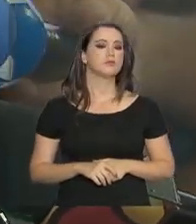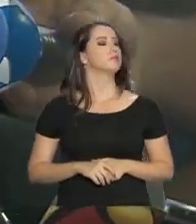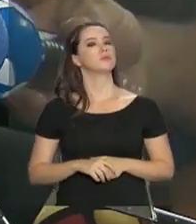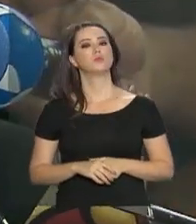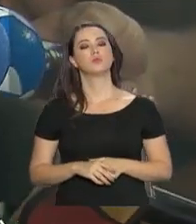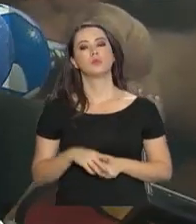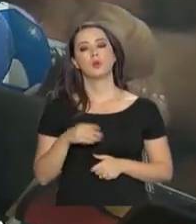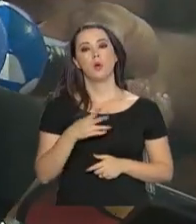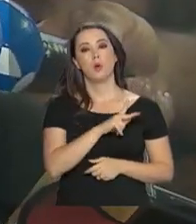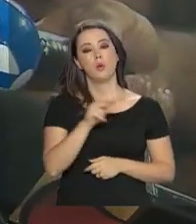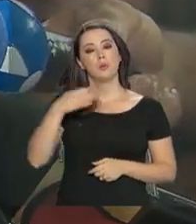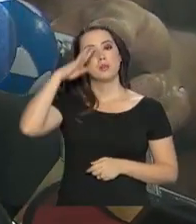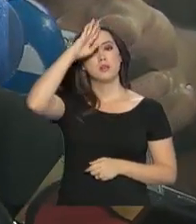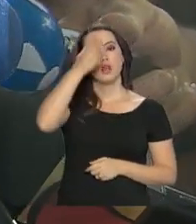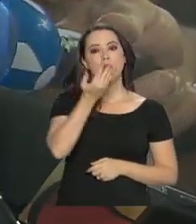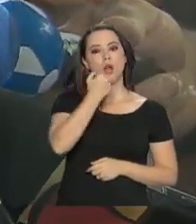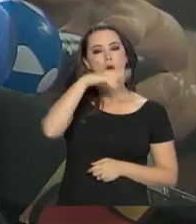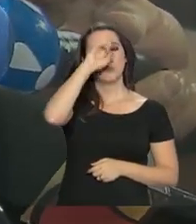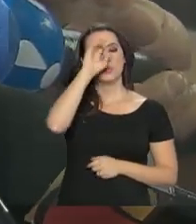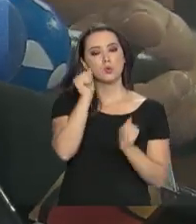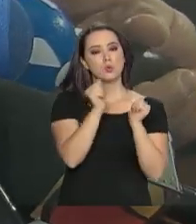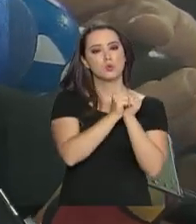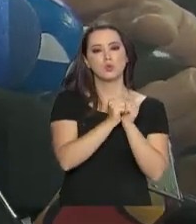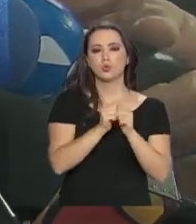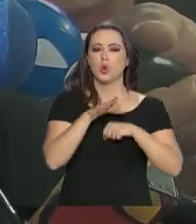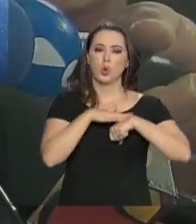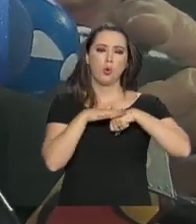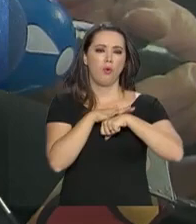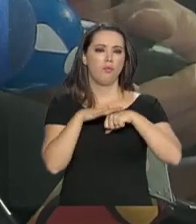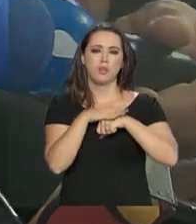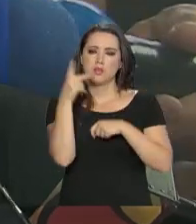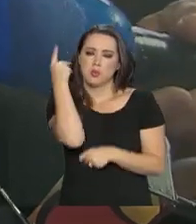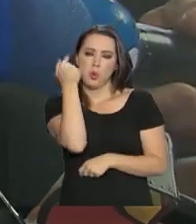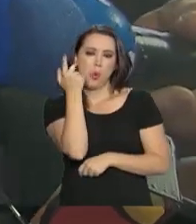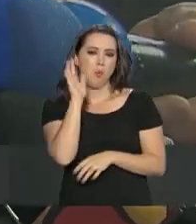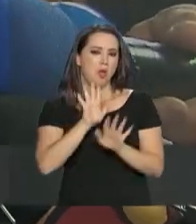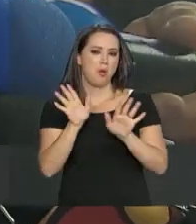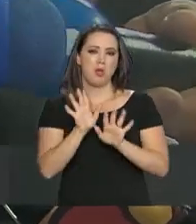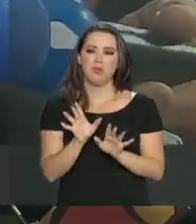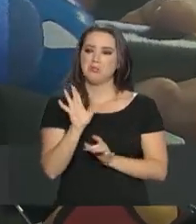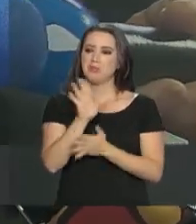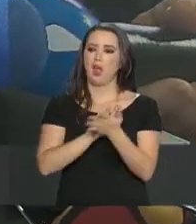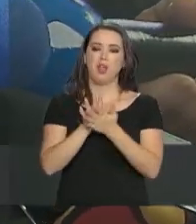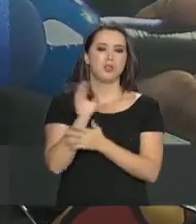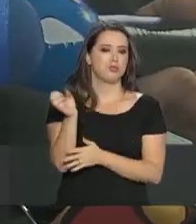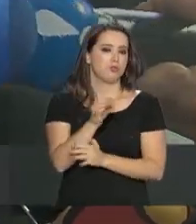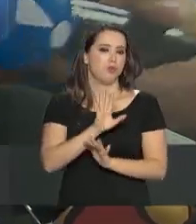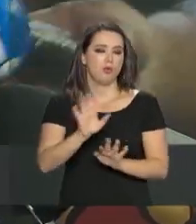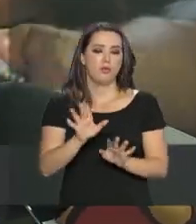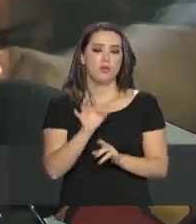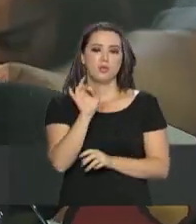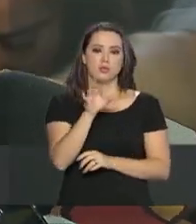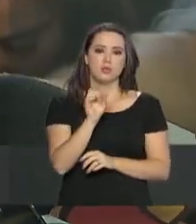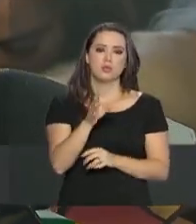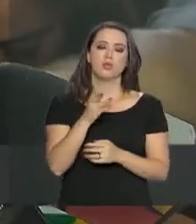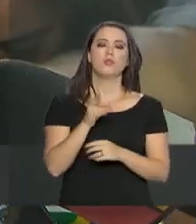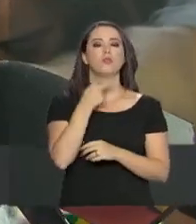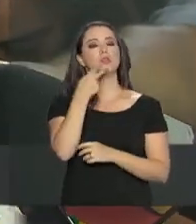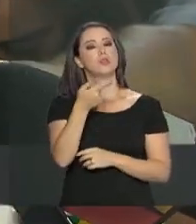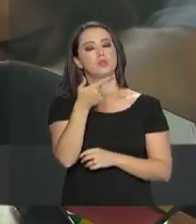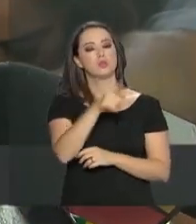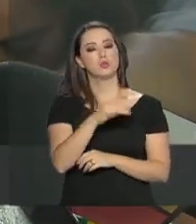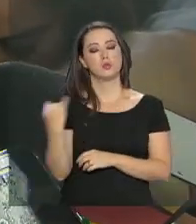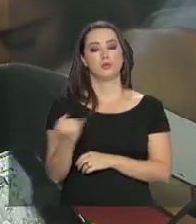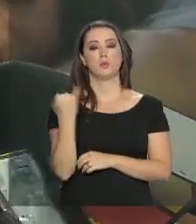Almoçou conosco, uma conversa de camaradas. Não tratou nada de especial, nada de novo, a não ser reforçar realmente